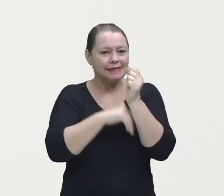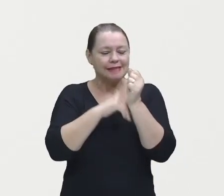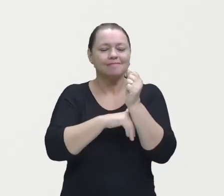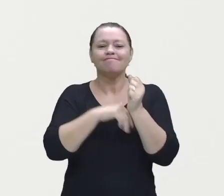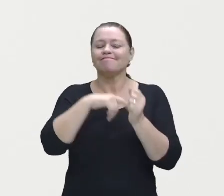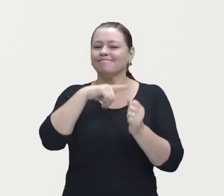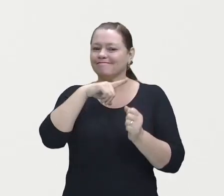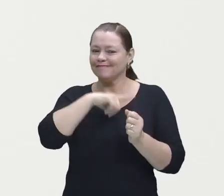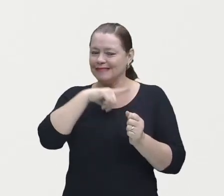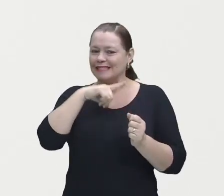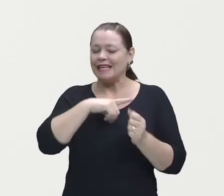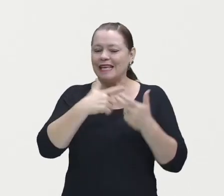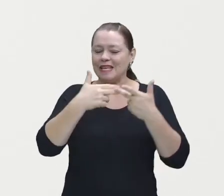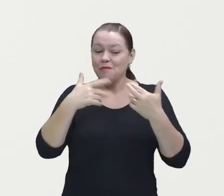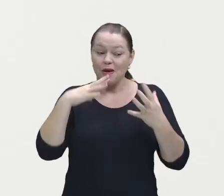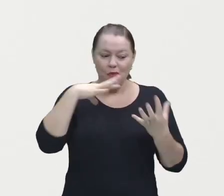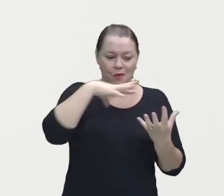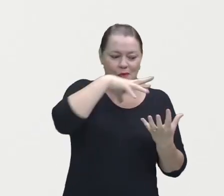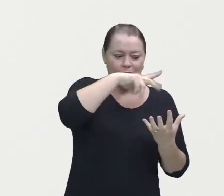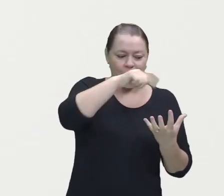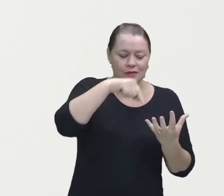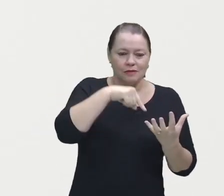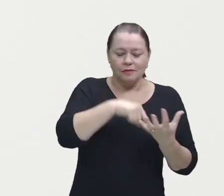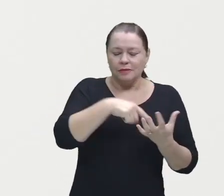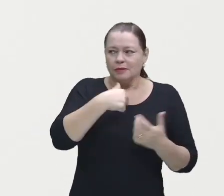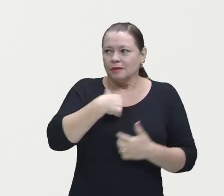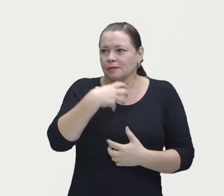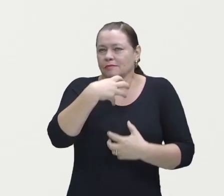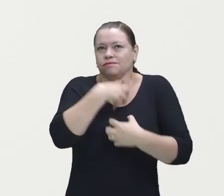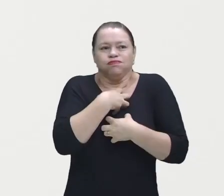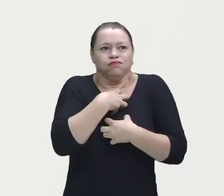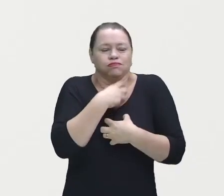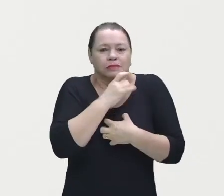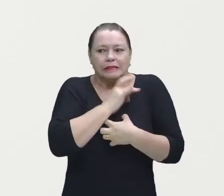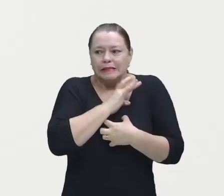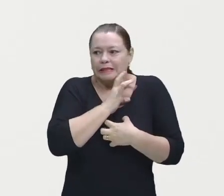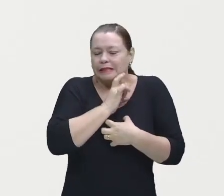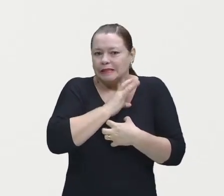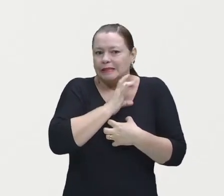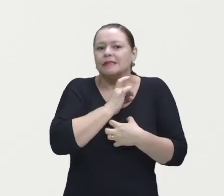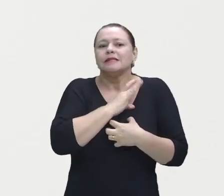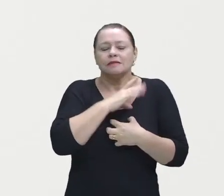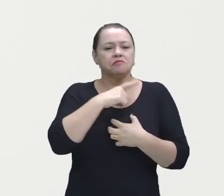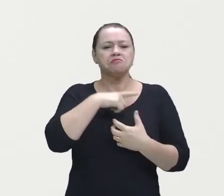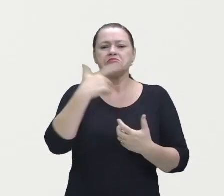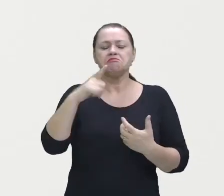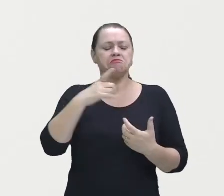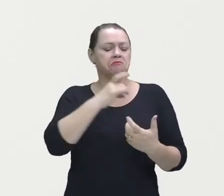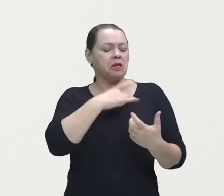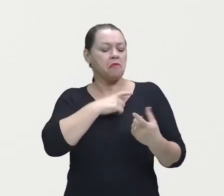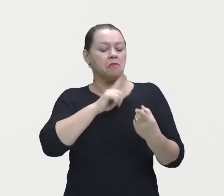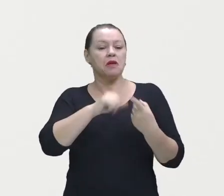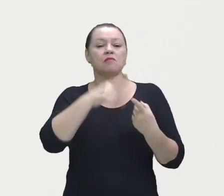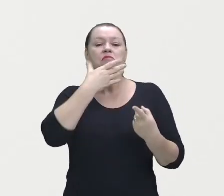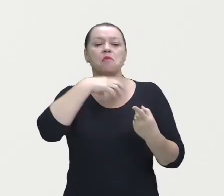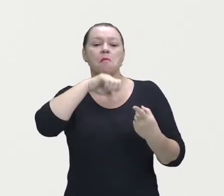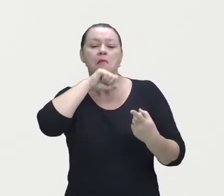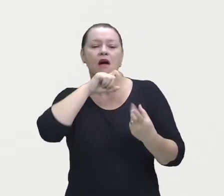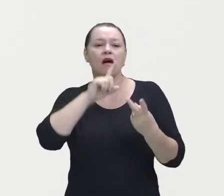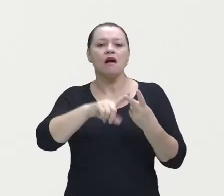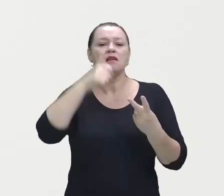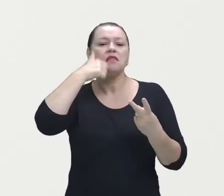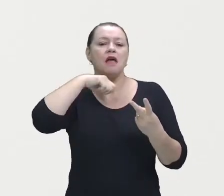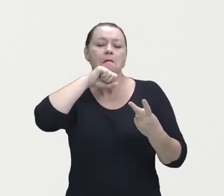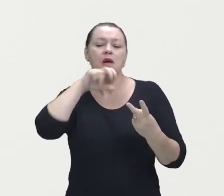Há uma coisa no mundo que me mete muito medo. Não tenho medo do pai, nem da mãe,